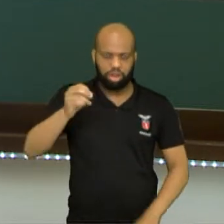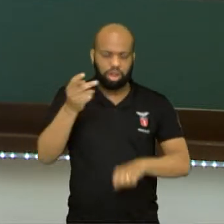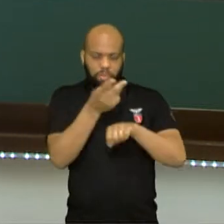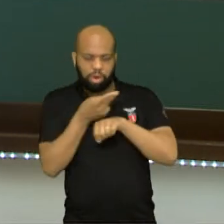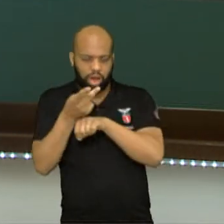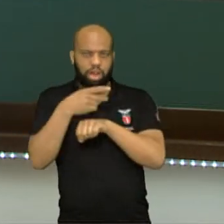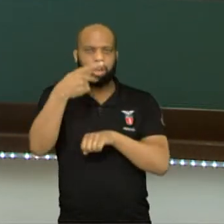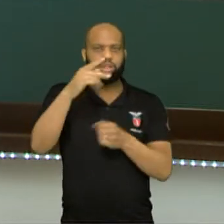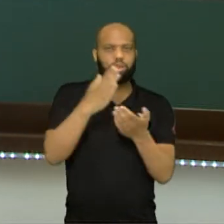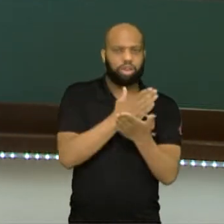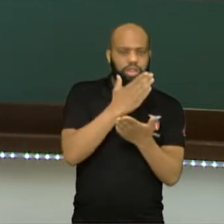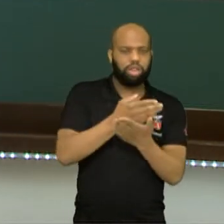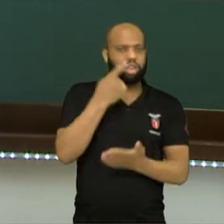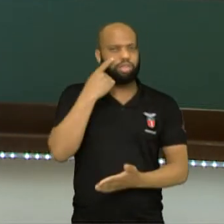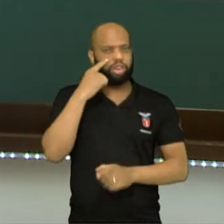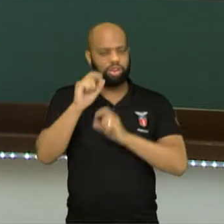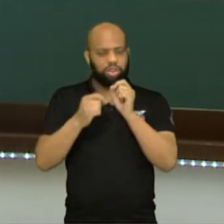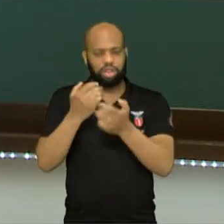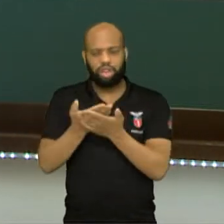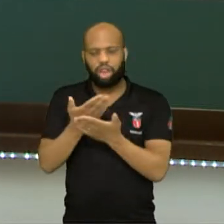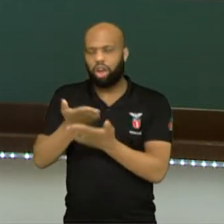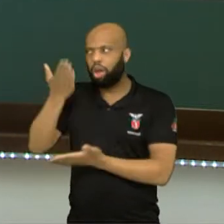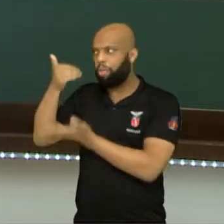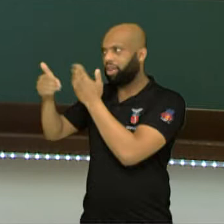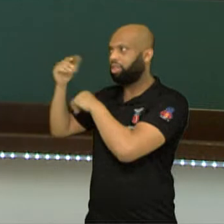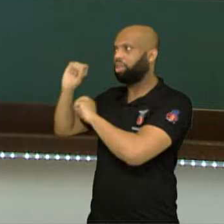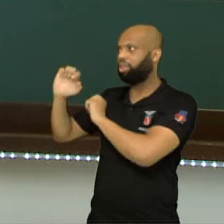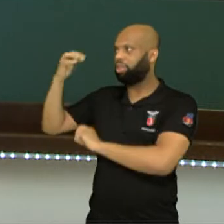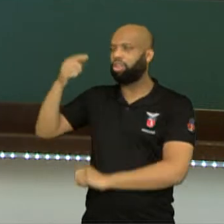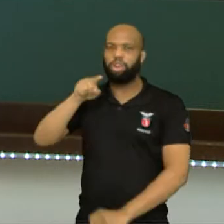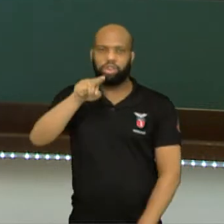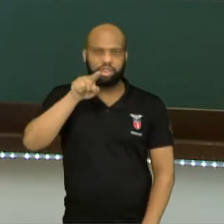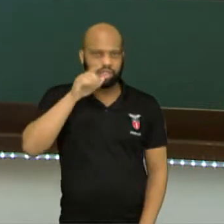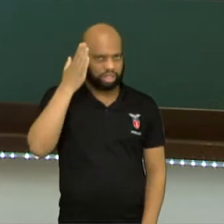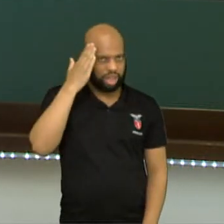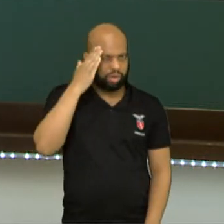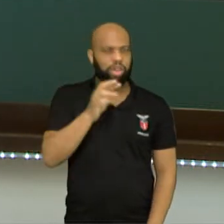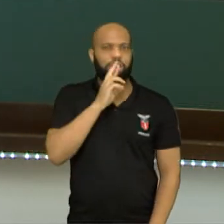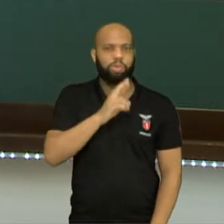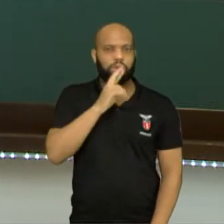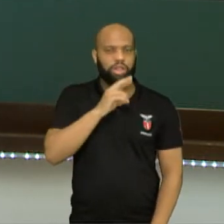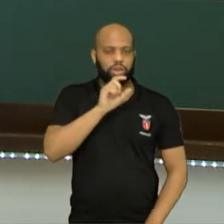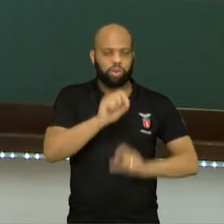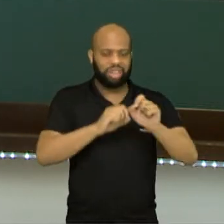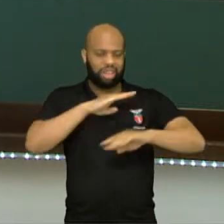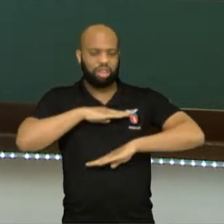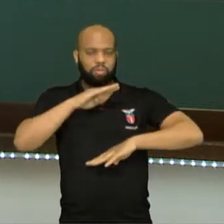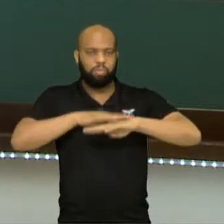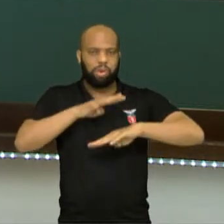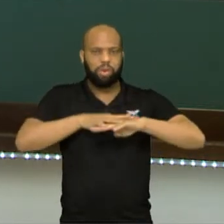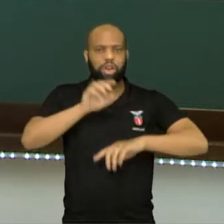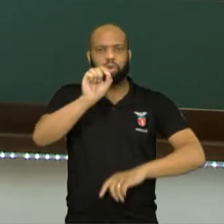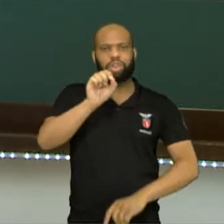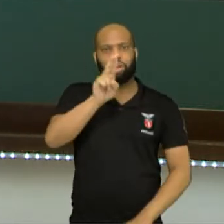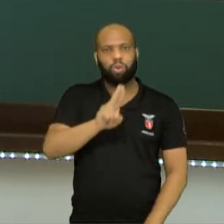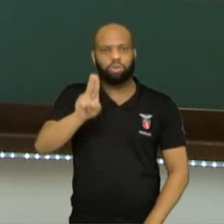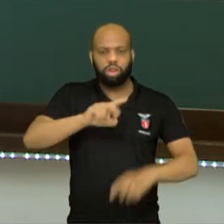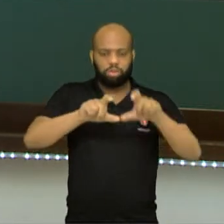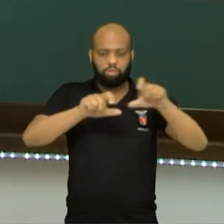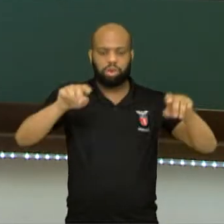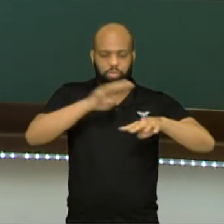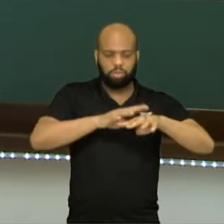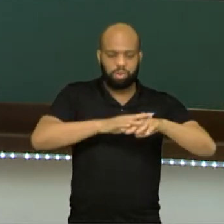nas aulas anteriores o que aconteceu. Você sabe resolver situações, problemas utilizando a equação? A partir do